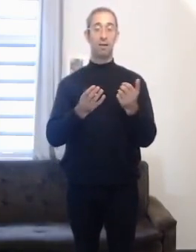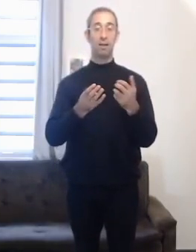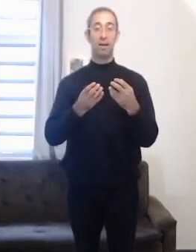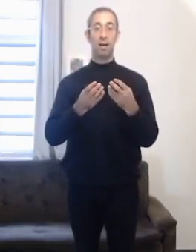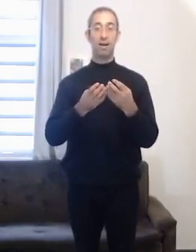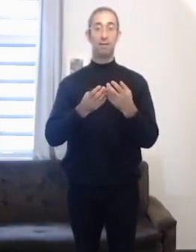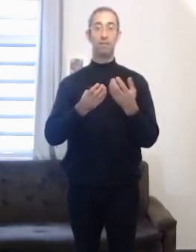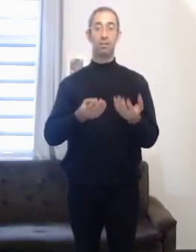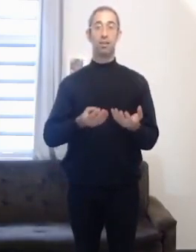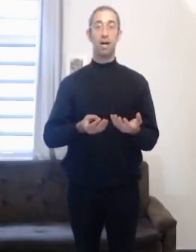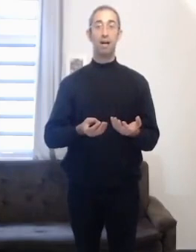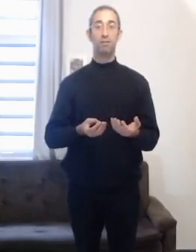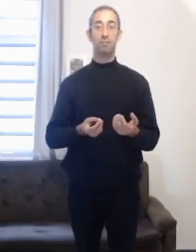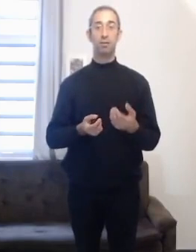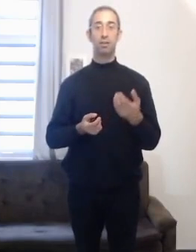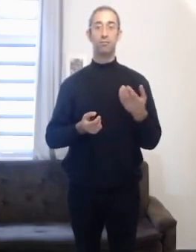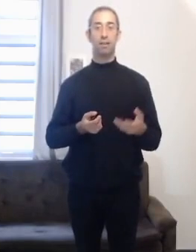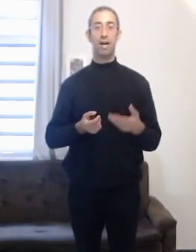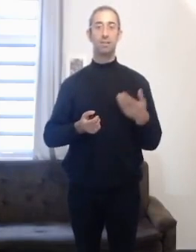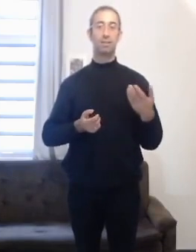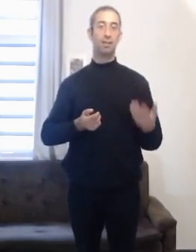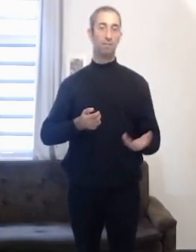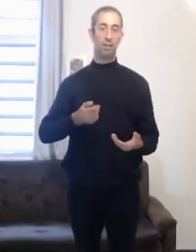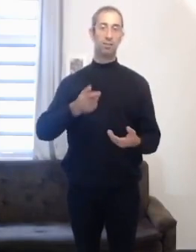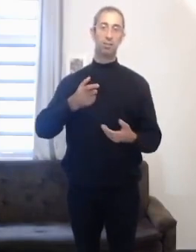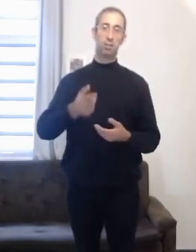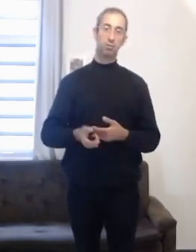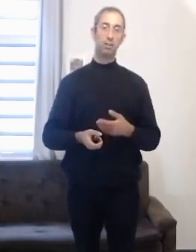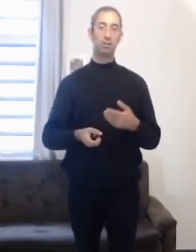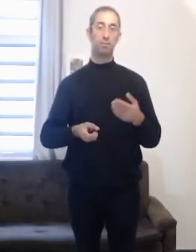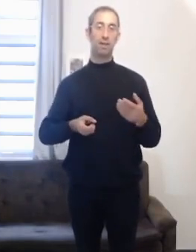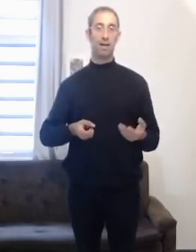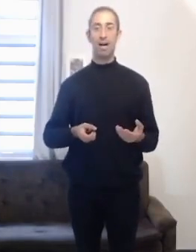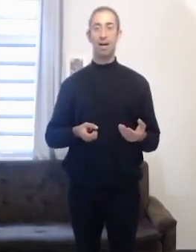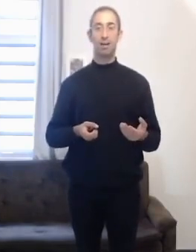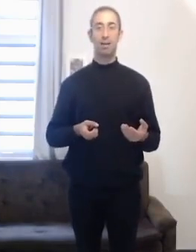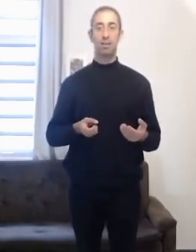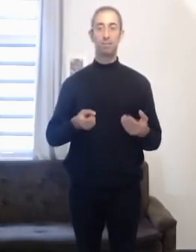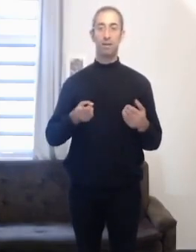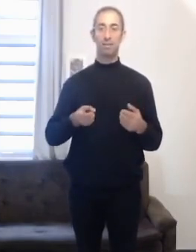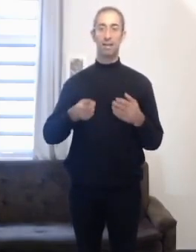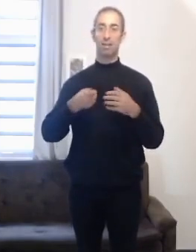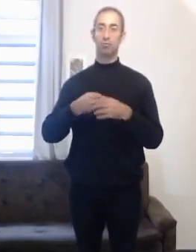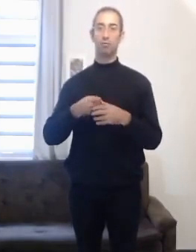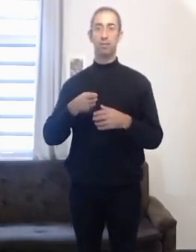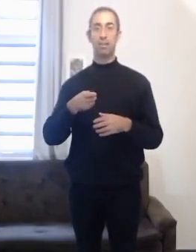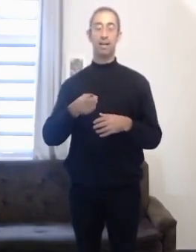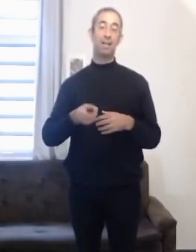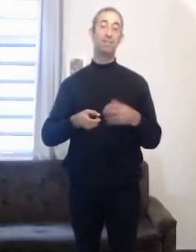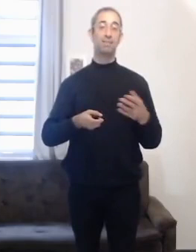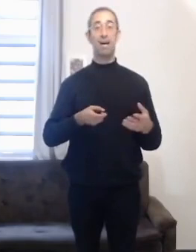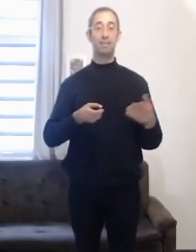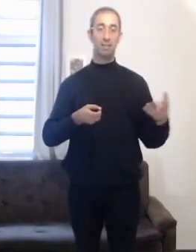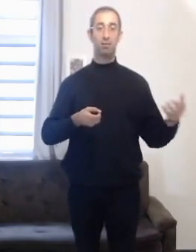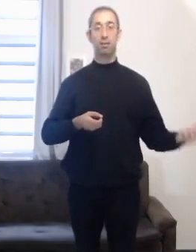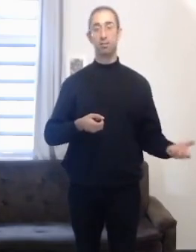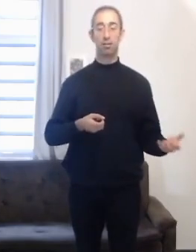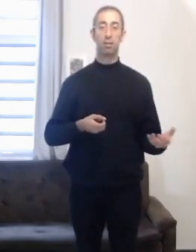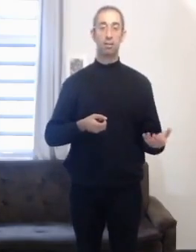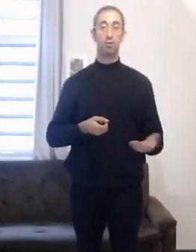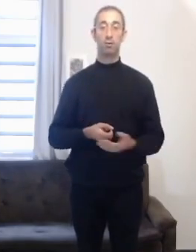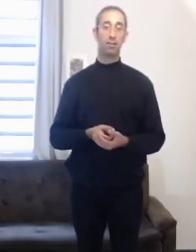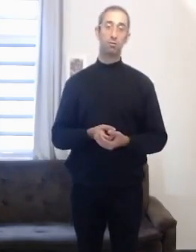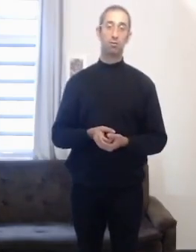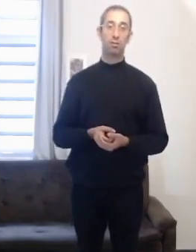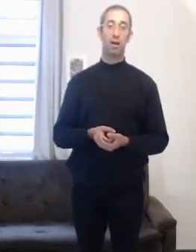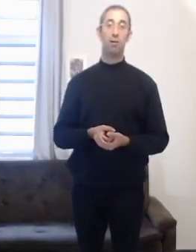você também investigar, você pode identificar, descrever, distinguir, explicar, expressar, traduzir, analisar